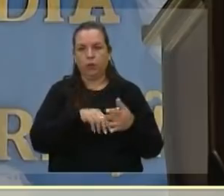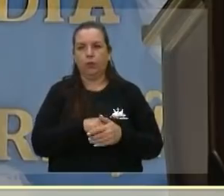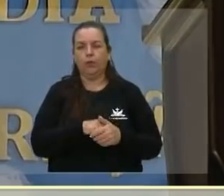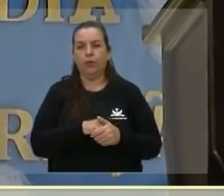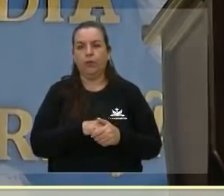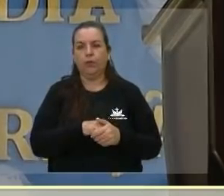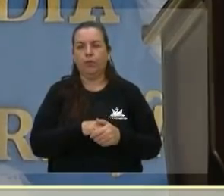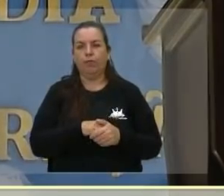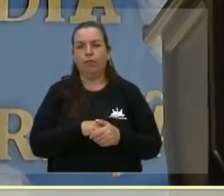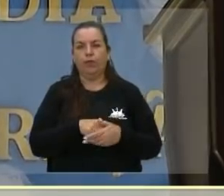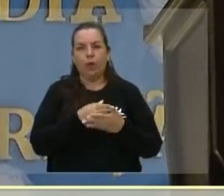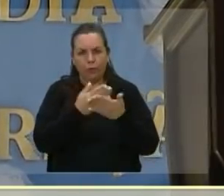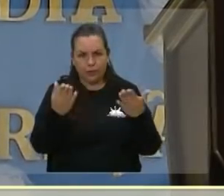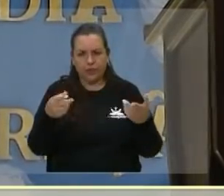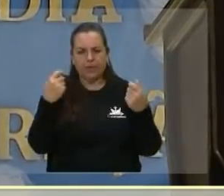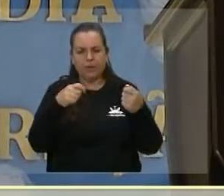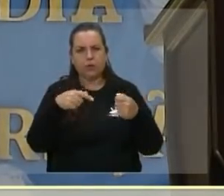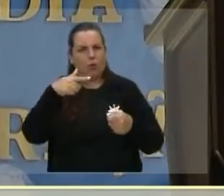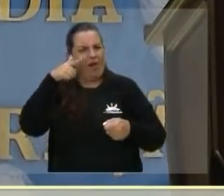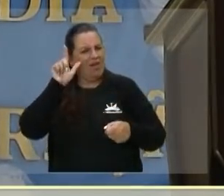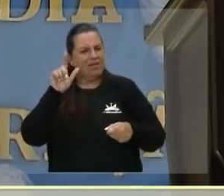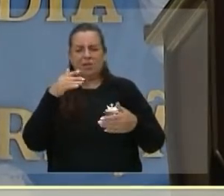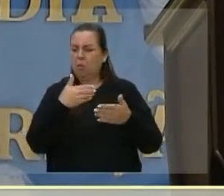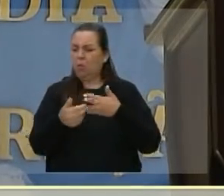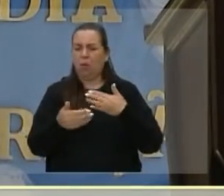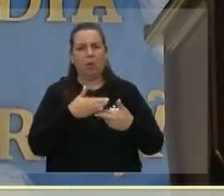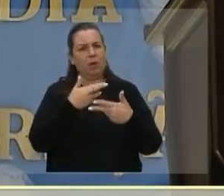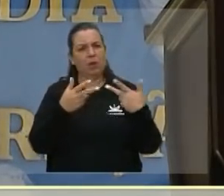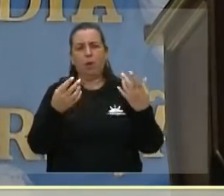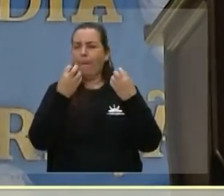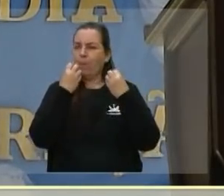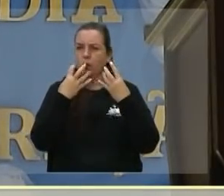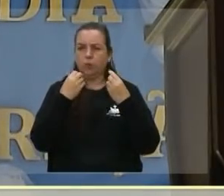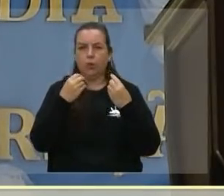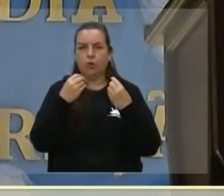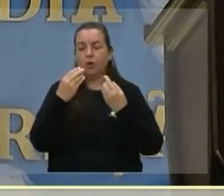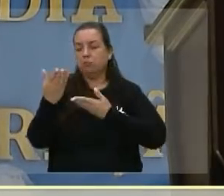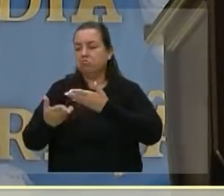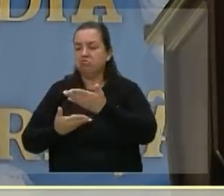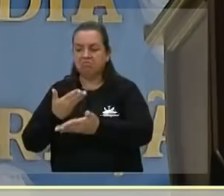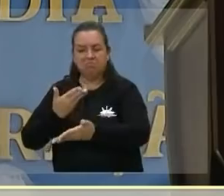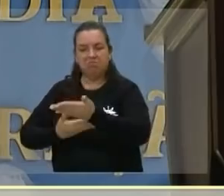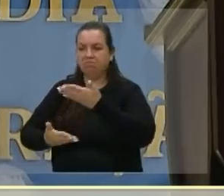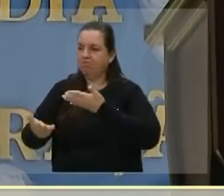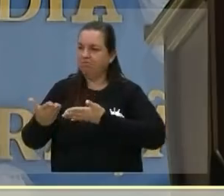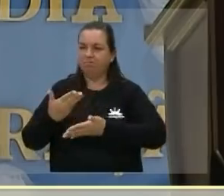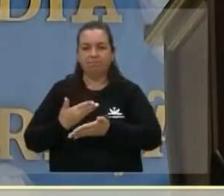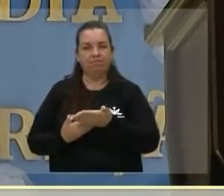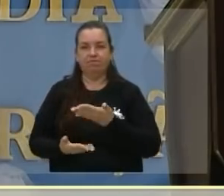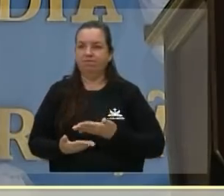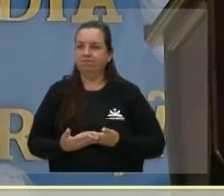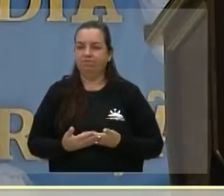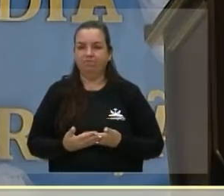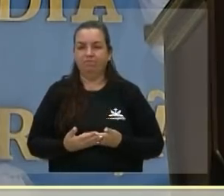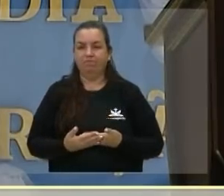cid antes de tudo bondosos uns para com os outros